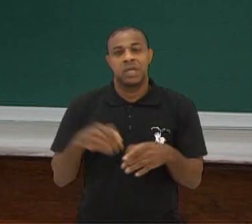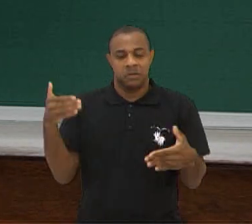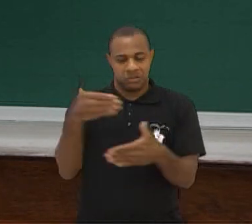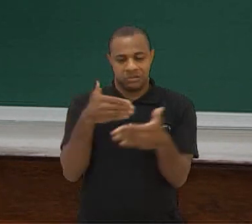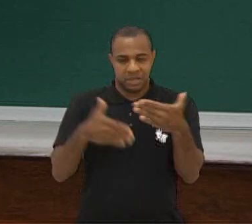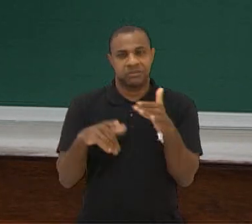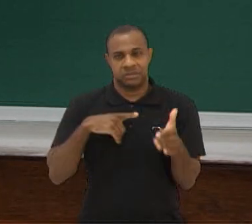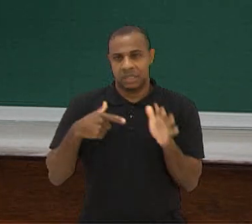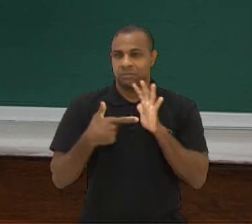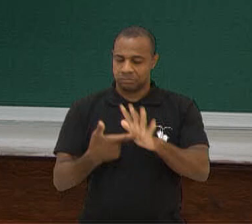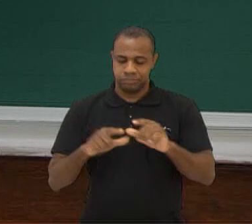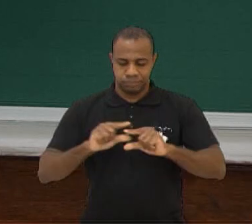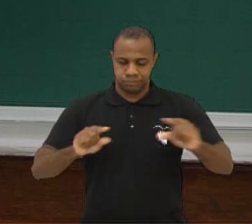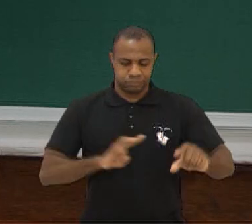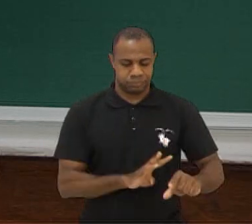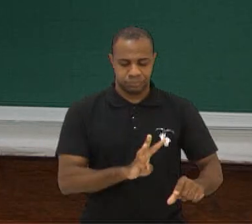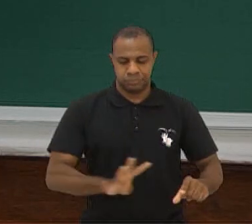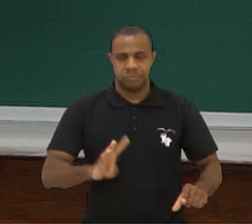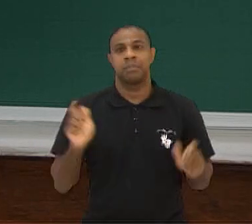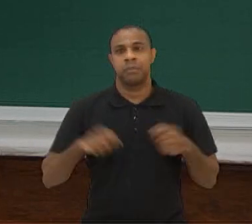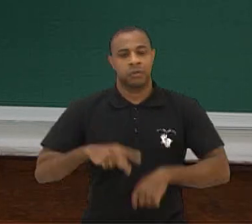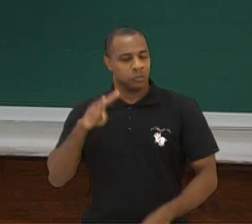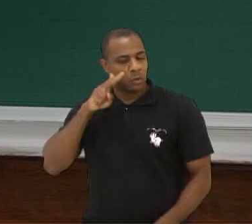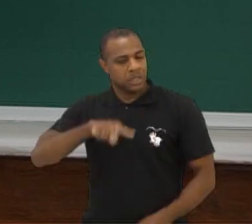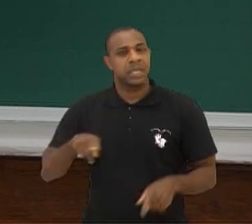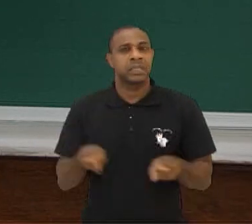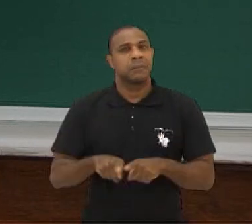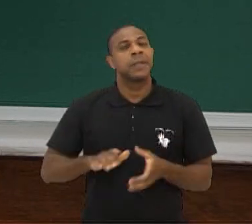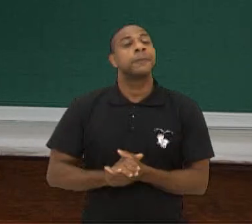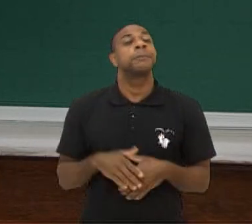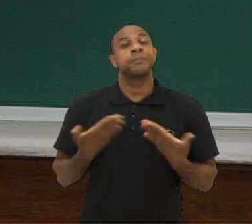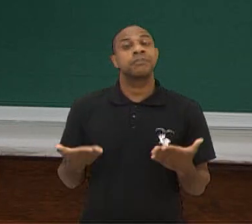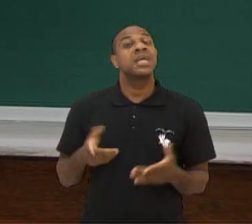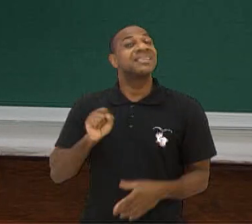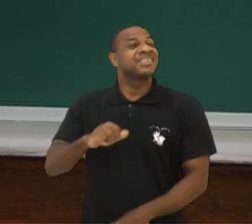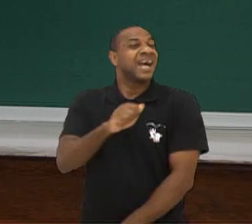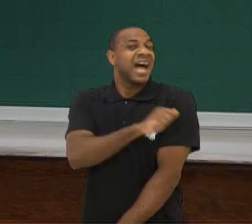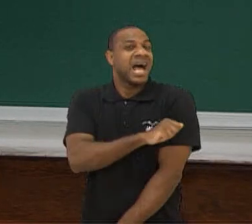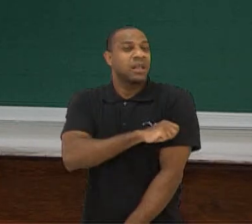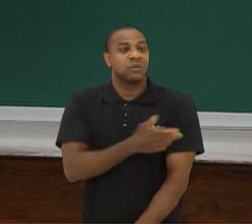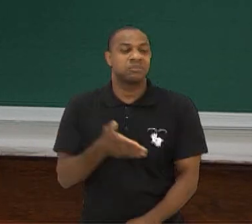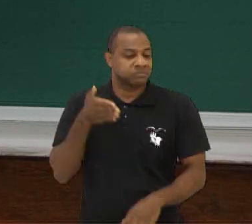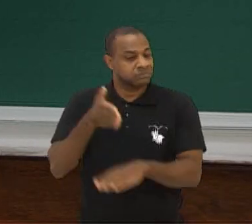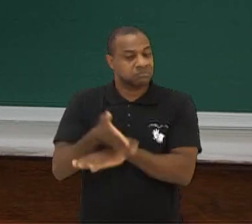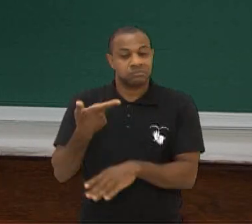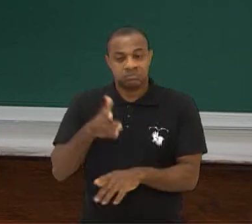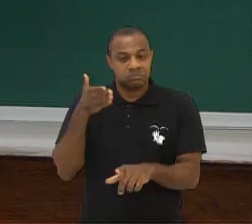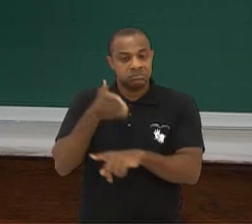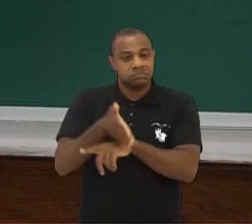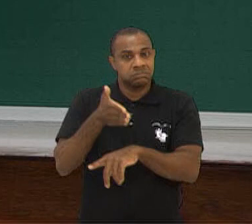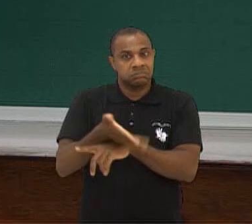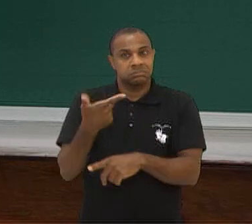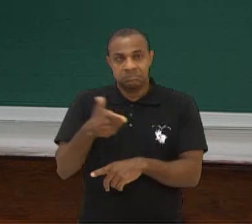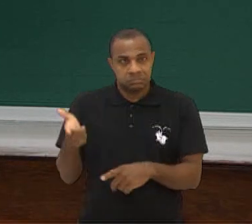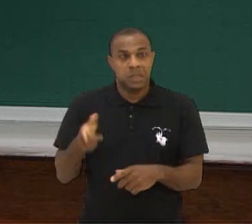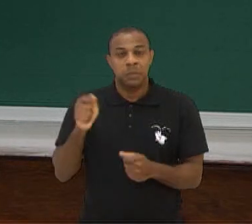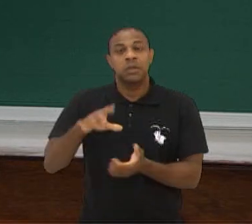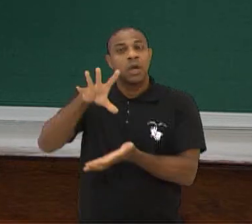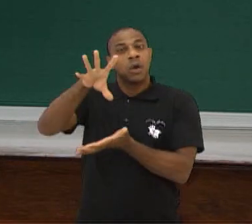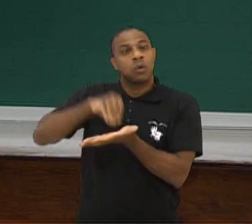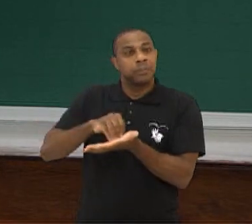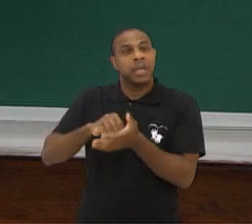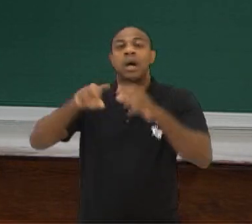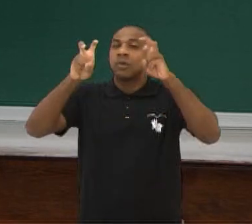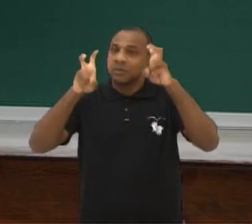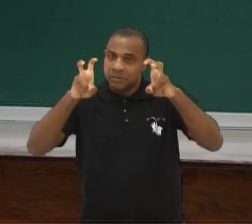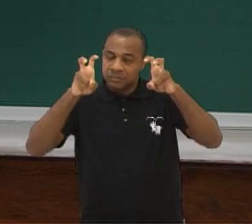slides, certo? Então, vocês vão poder, e também, se o aluno não vai ter acesso aos slides, ele pode copiar aqui o